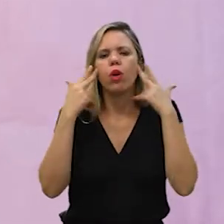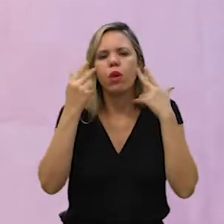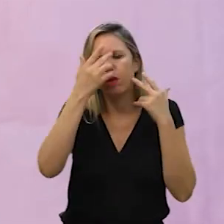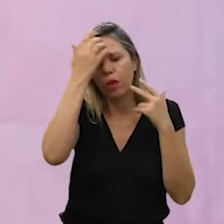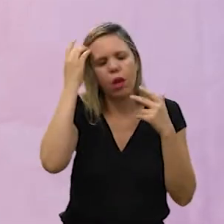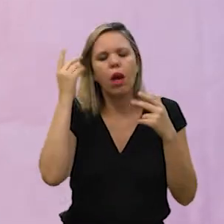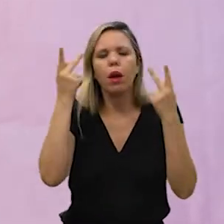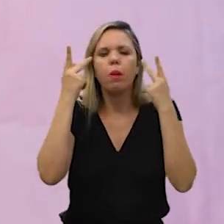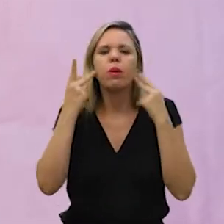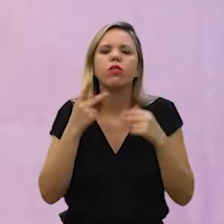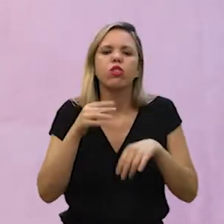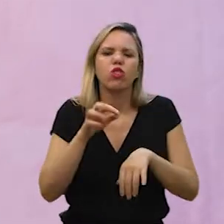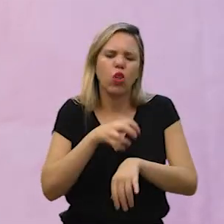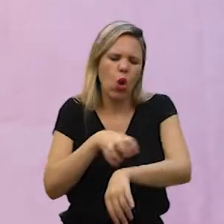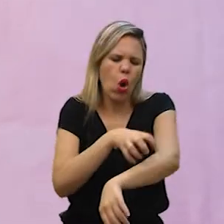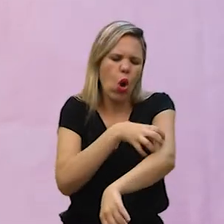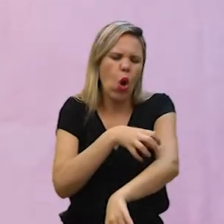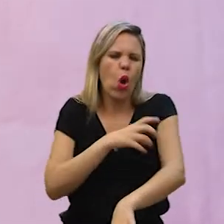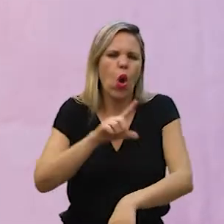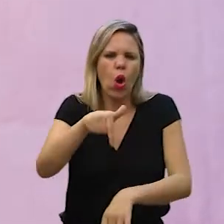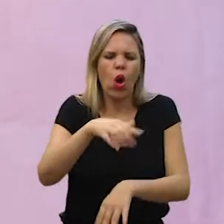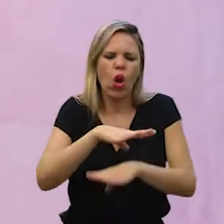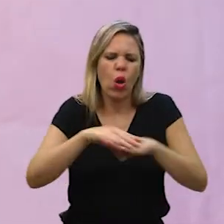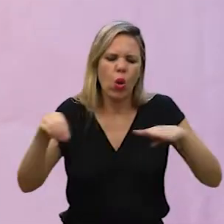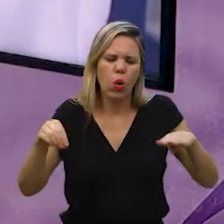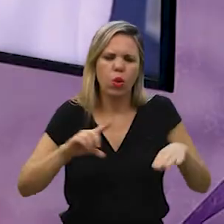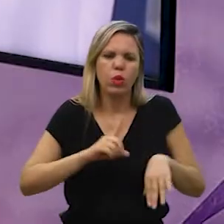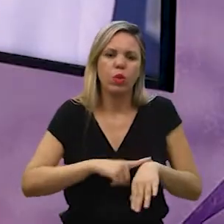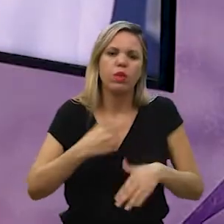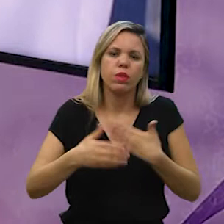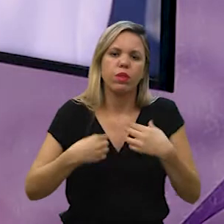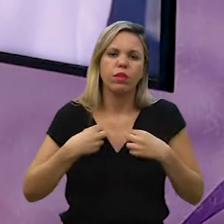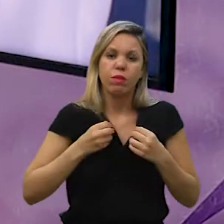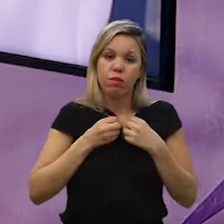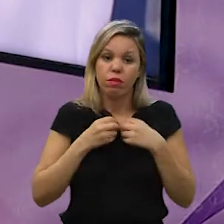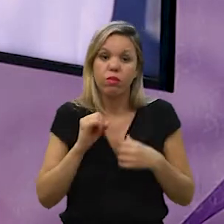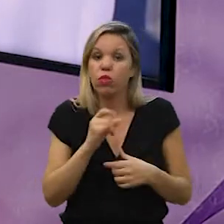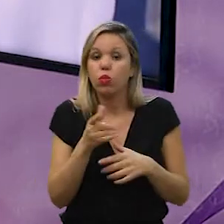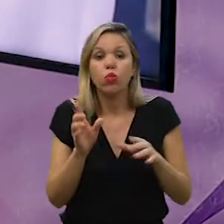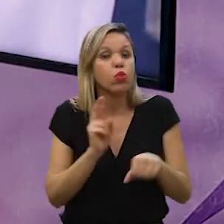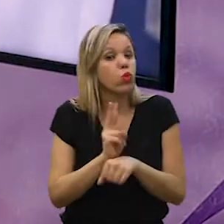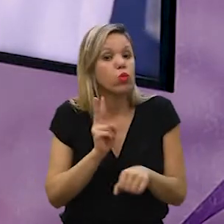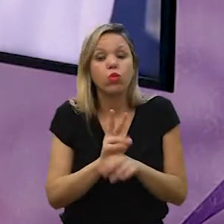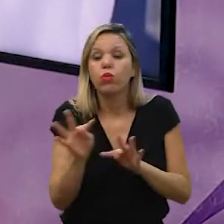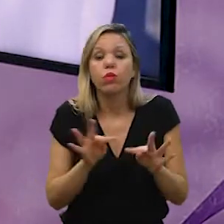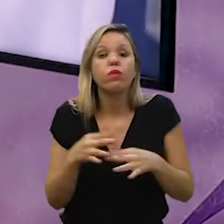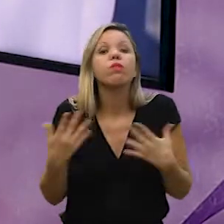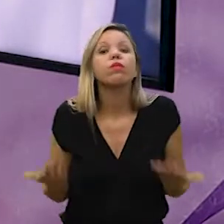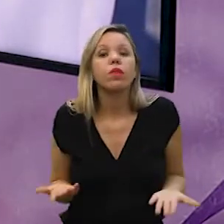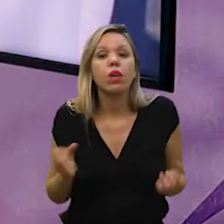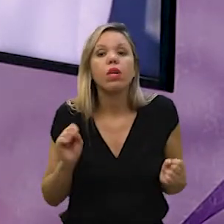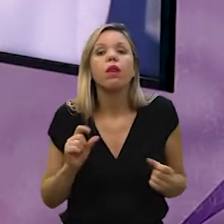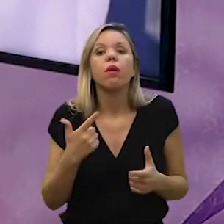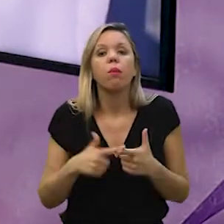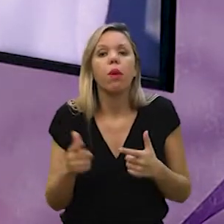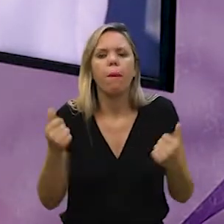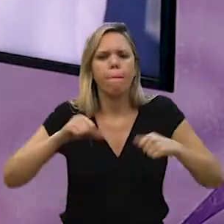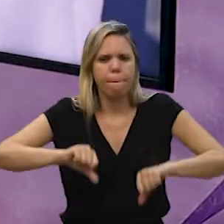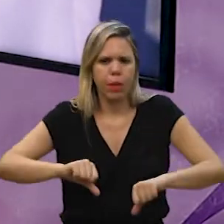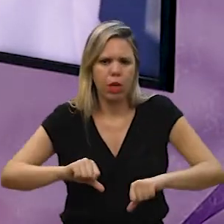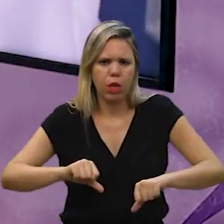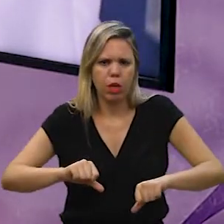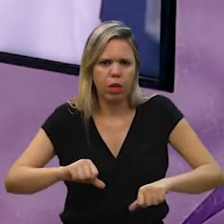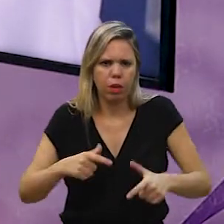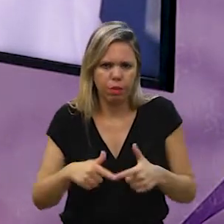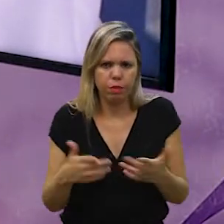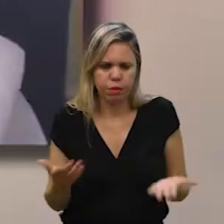Normalmente a pessoa coça ou tem a bolinha ali, depois sara com o tempo. Se não cuidar, doutor, pode vir a